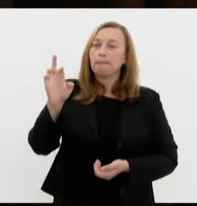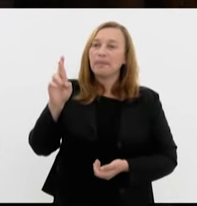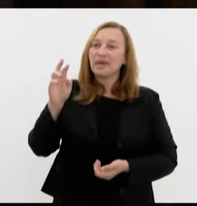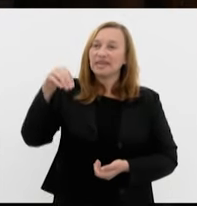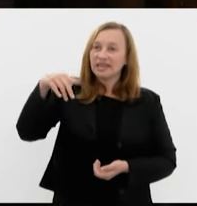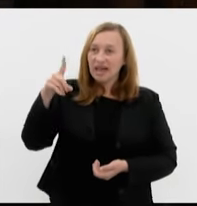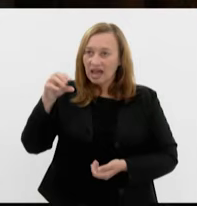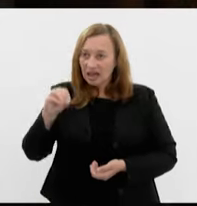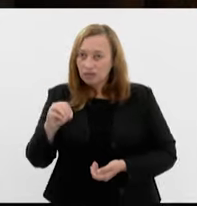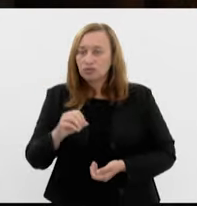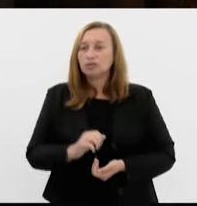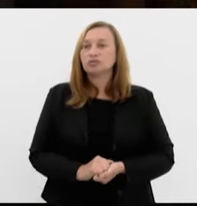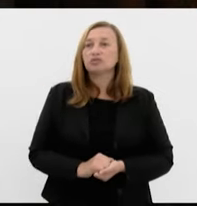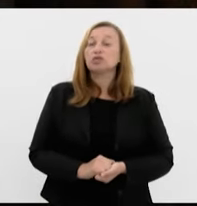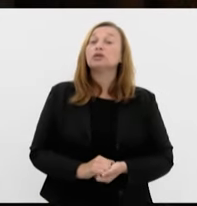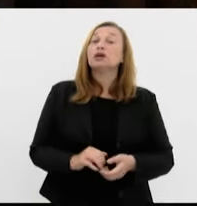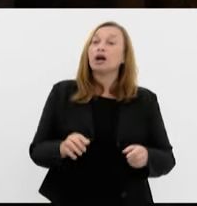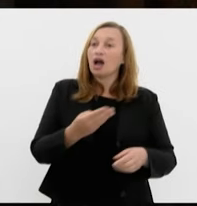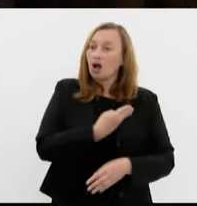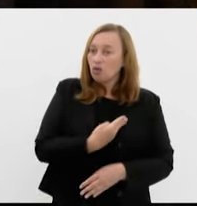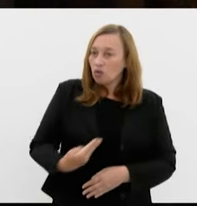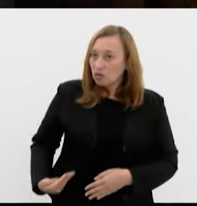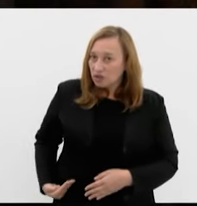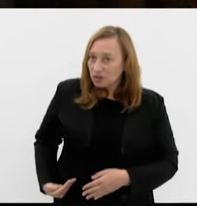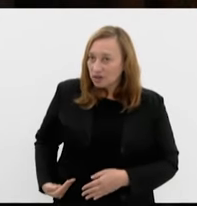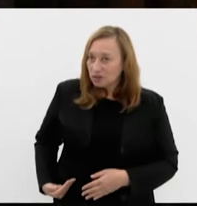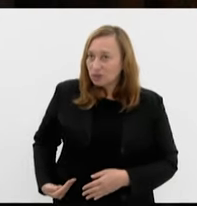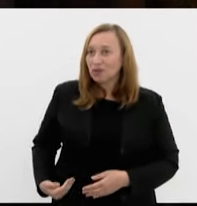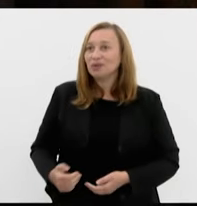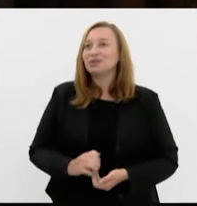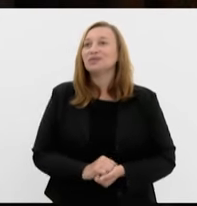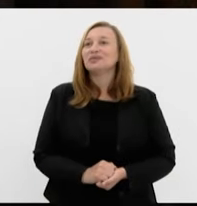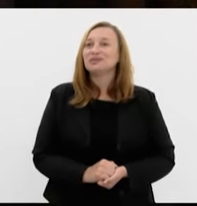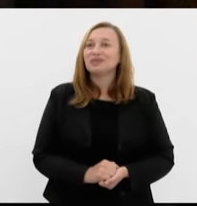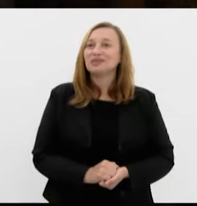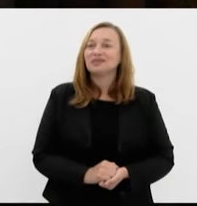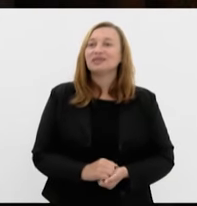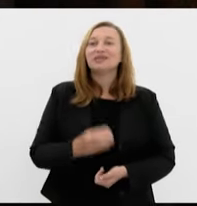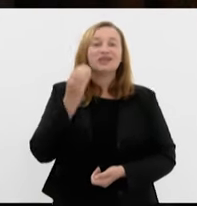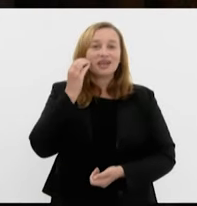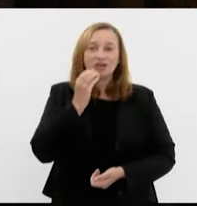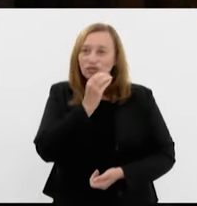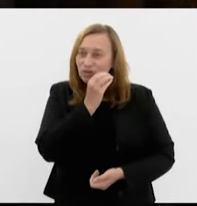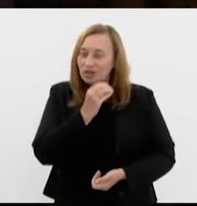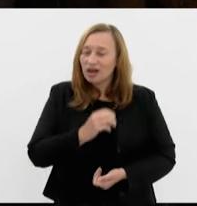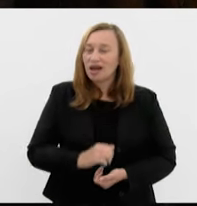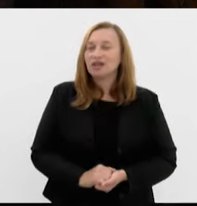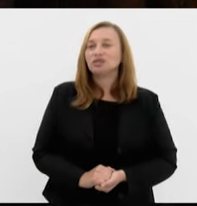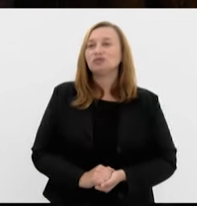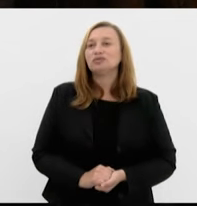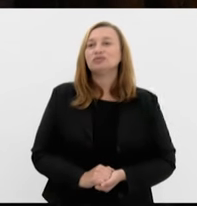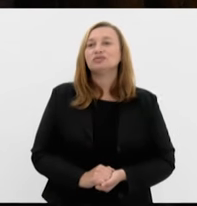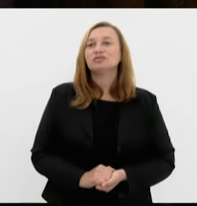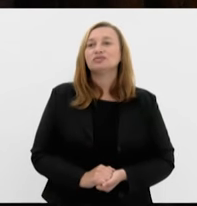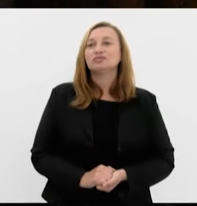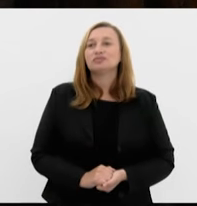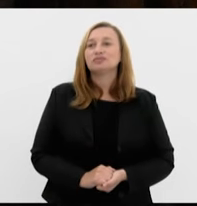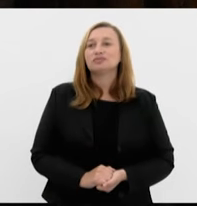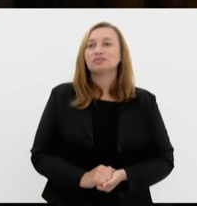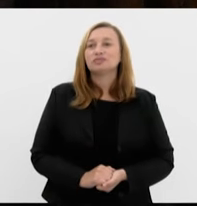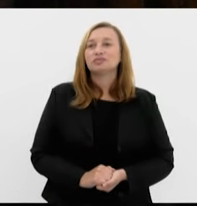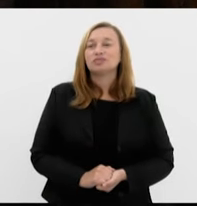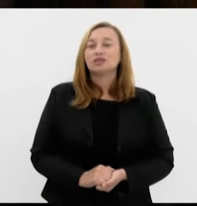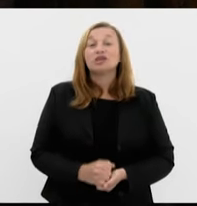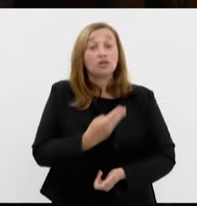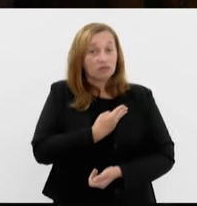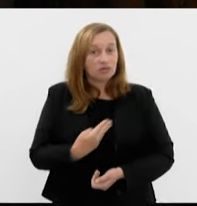prefeito ao Governador Eduardo ao Governador Cláudio Castro Governador